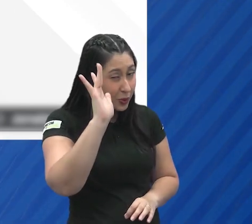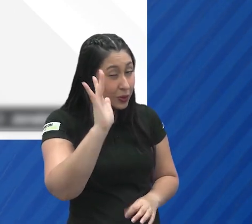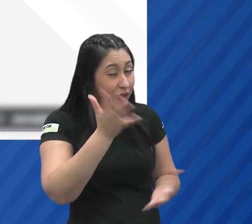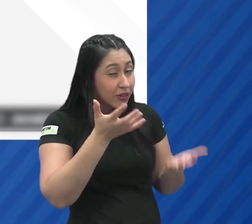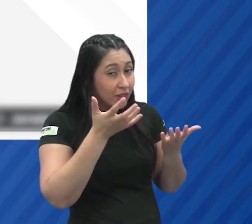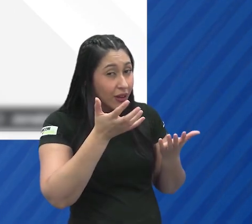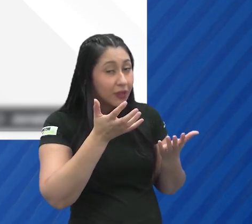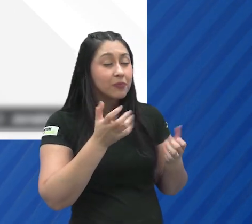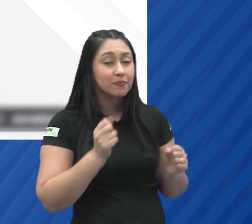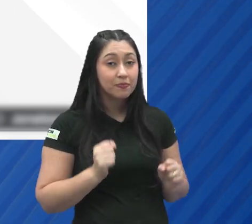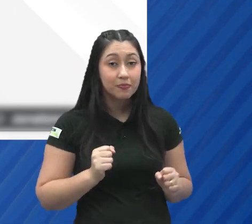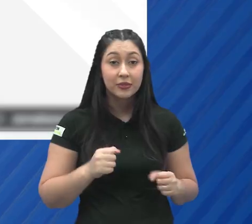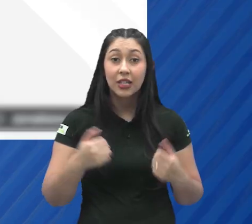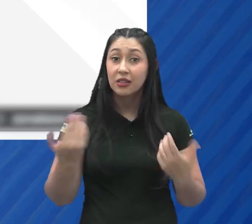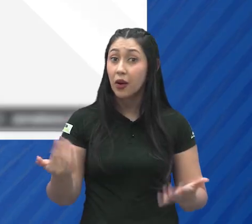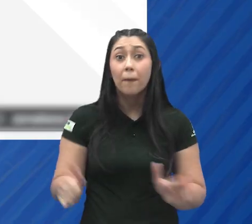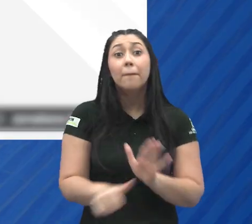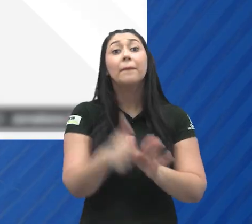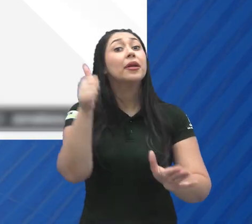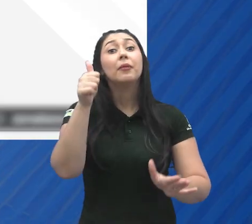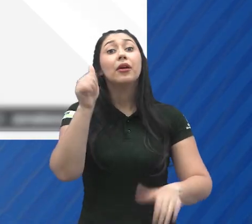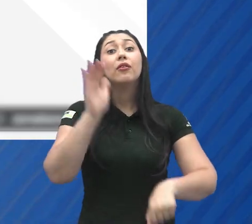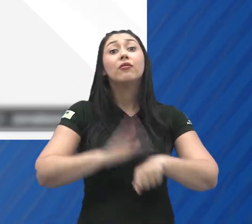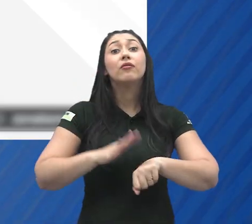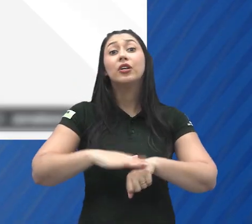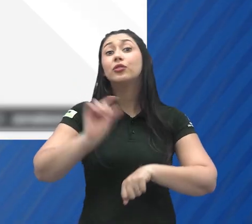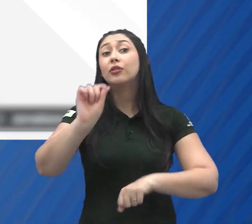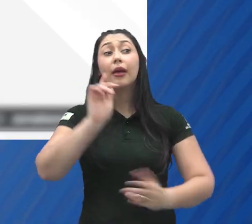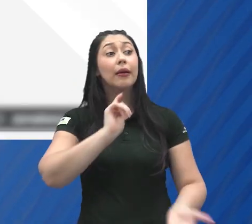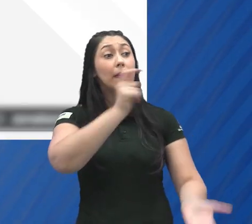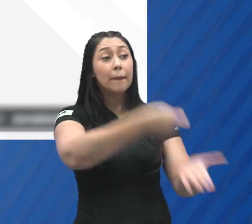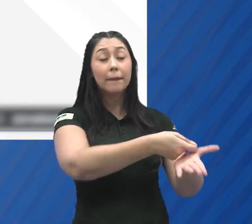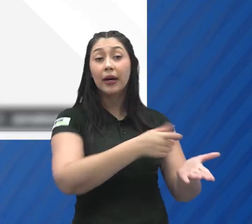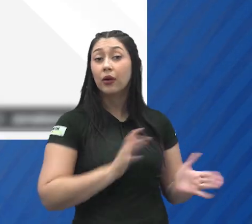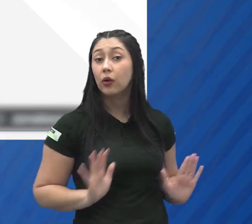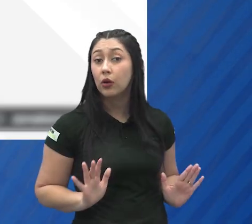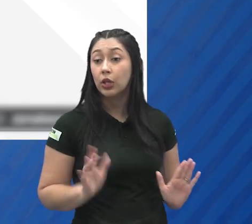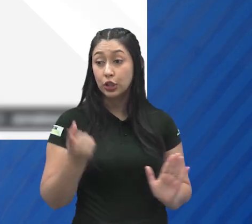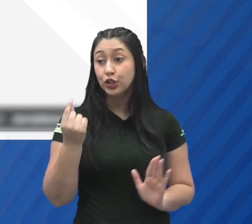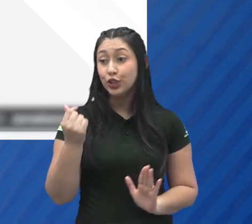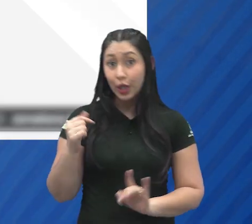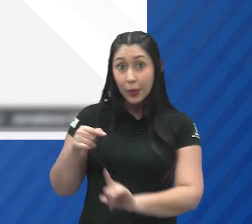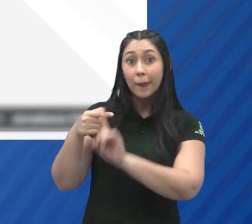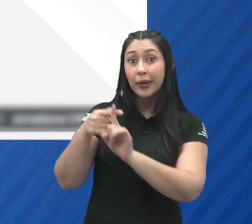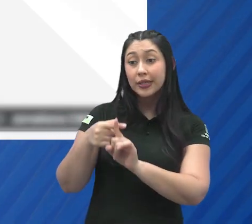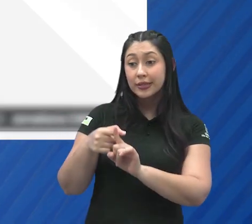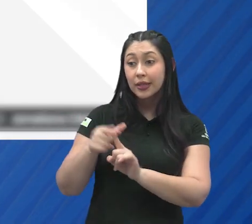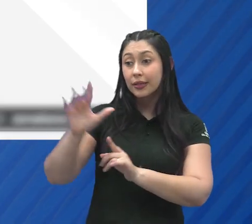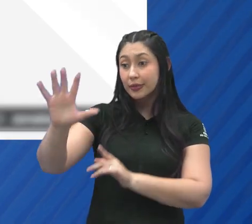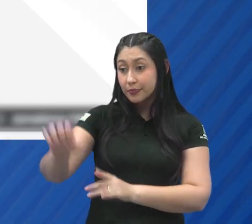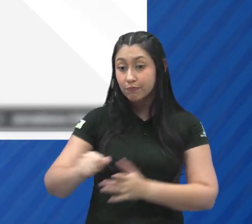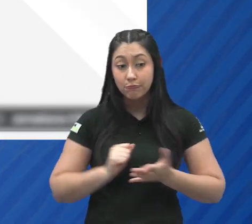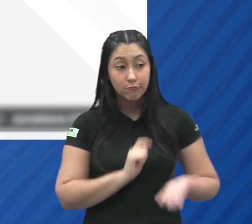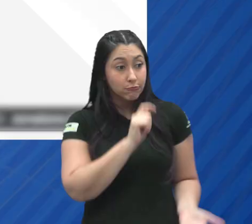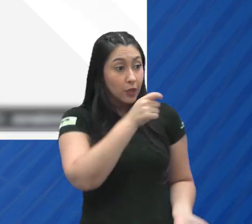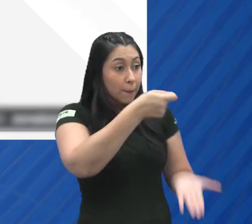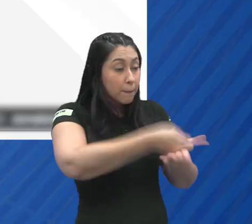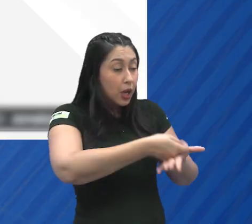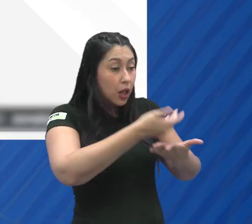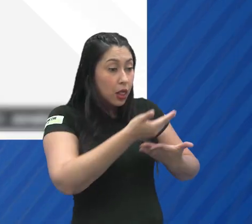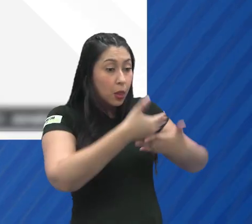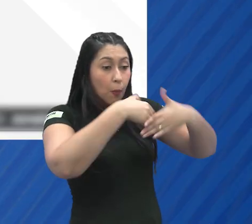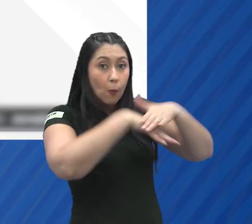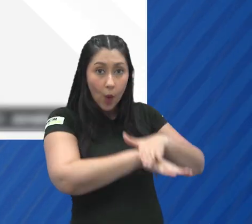você se estipulou para o ano. Então, a primeira coisa que você tem que fazer é isso, se pagar primeiro. Entrou o dinheiro extra, pega